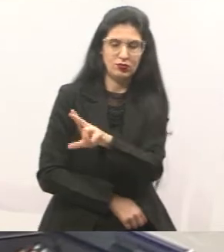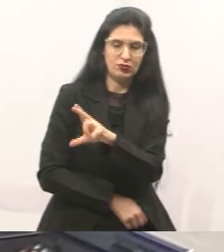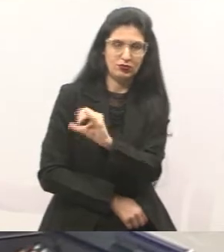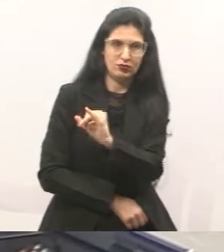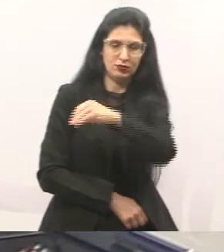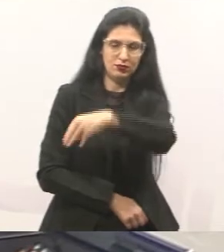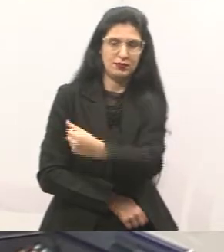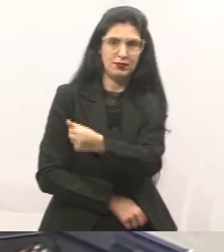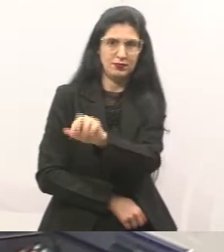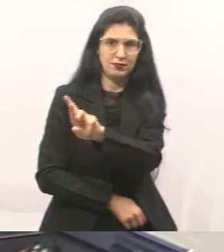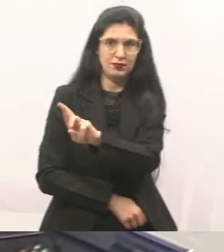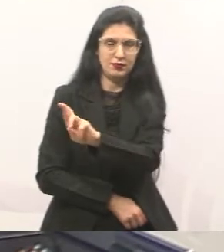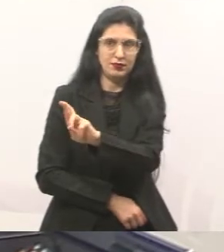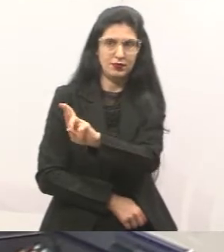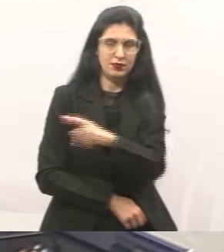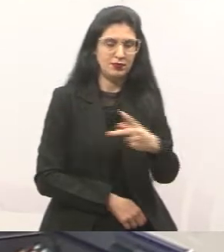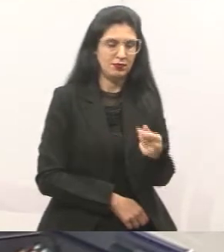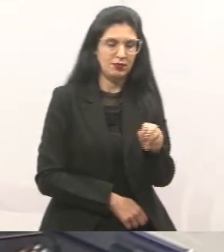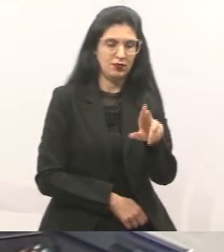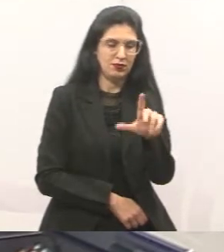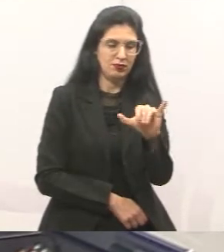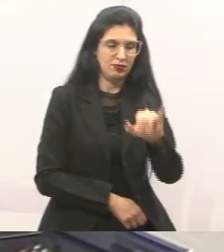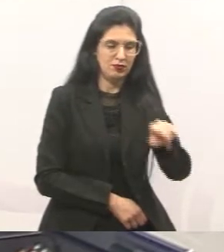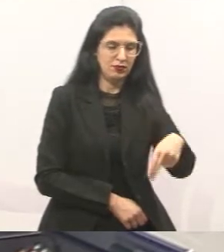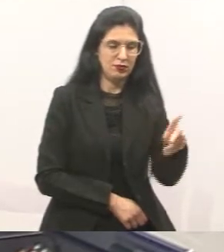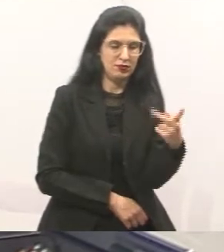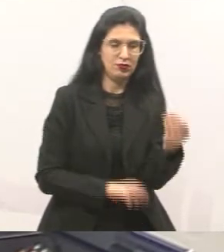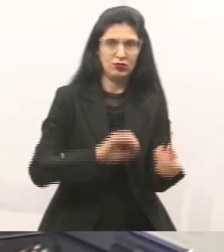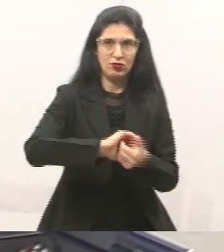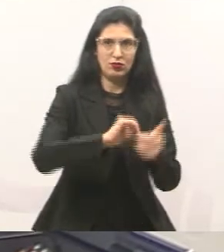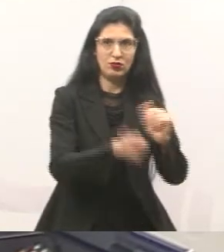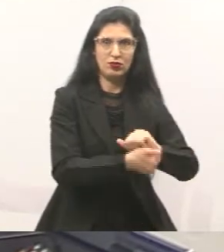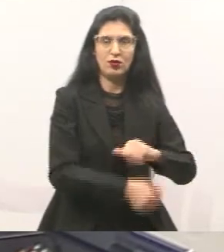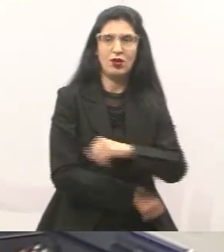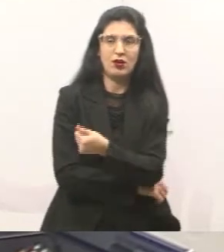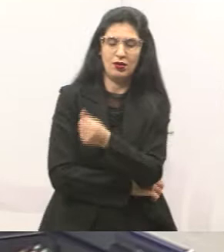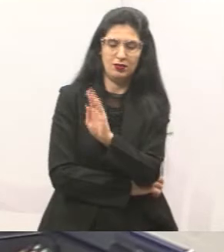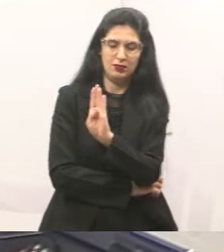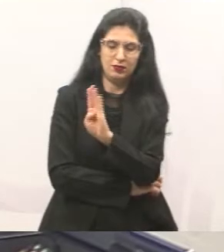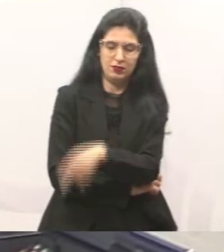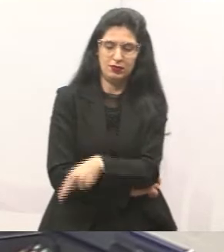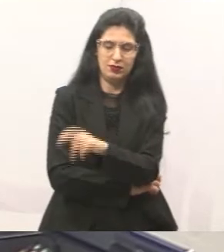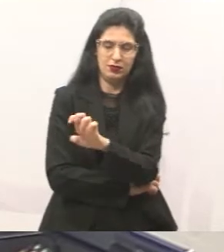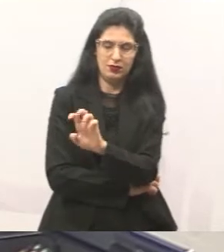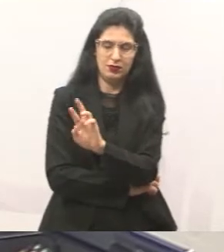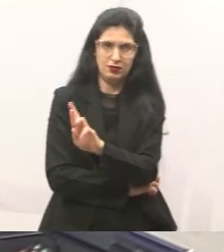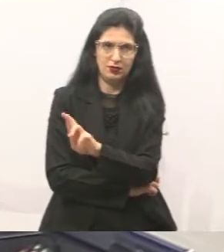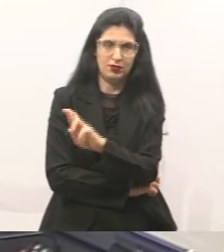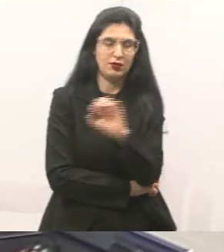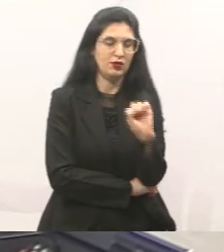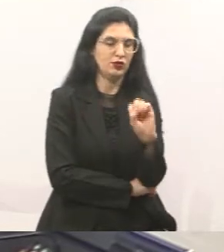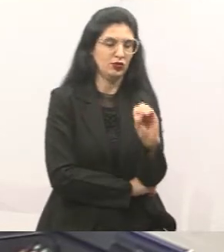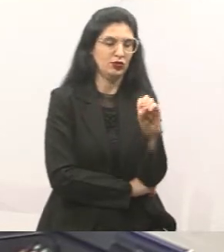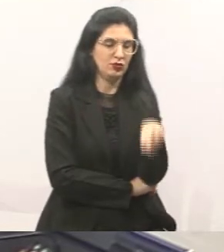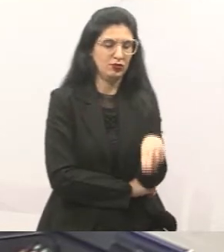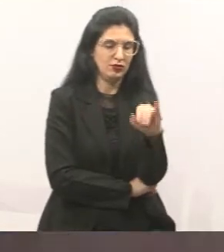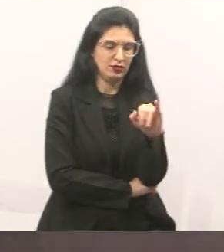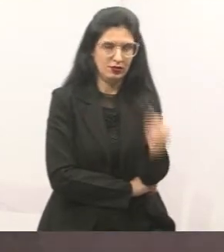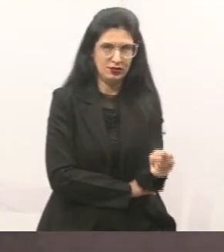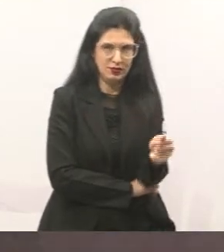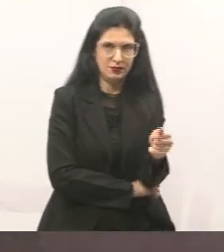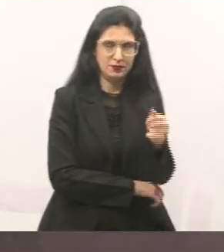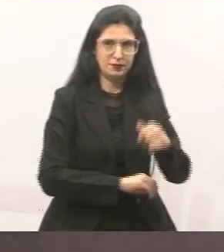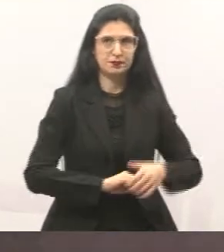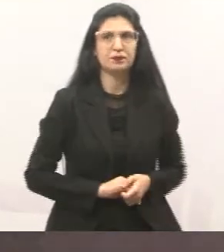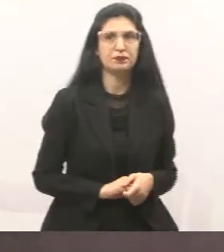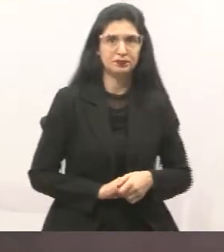Lucimar Ponciano, Paulinho do Esporte, Abner de Madureira e Sônia Patas da